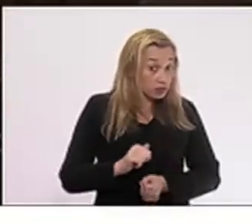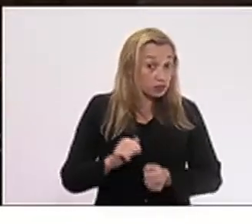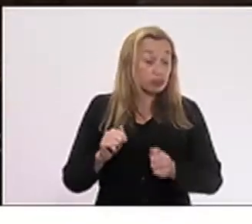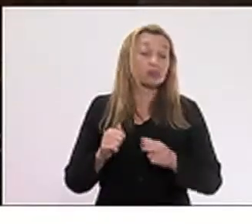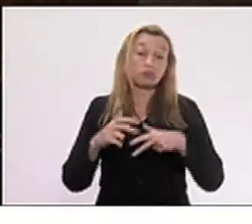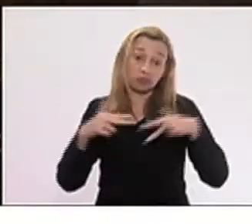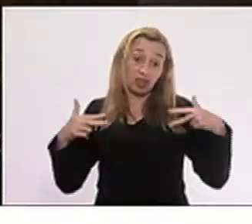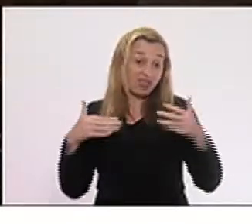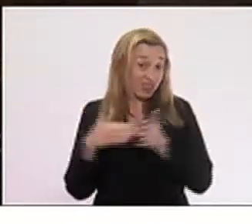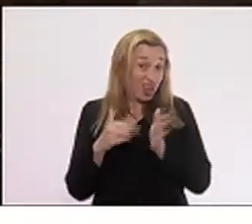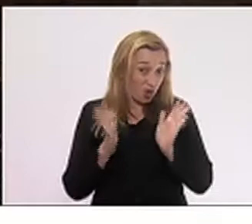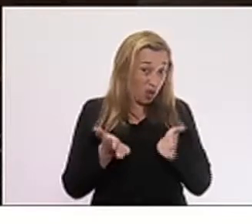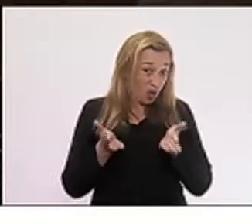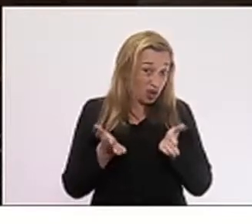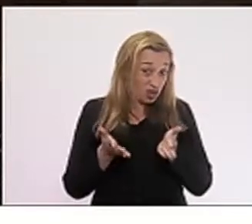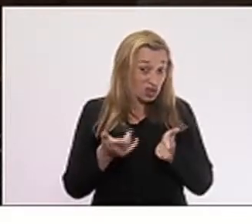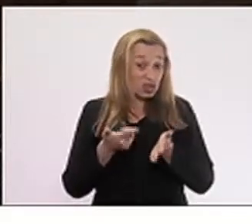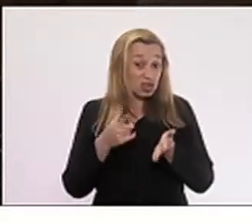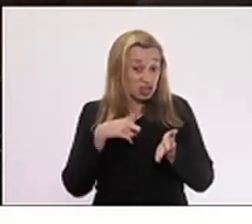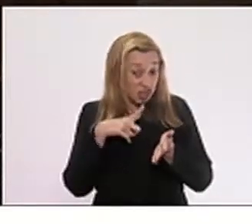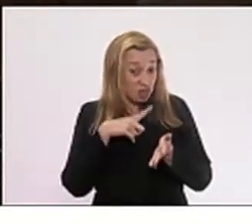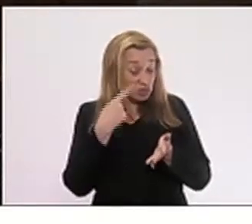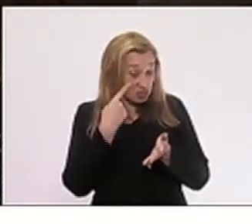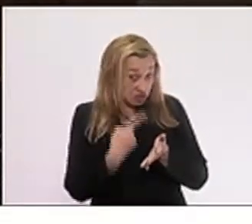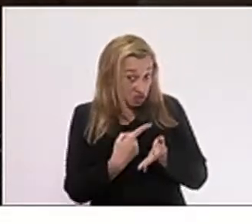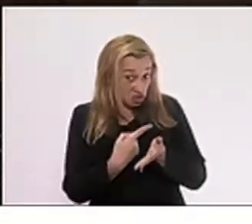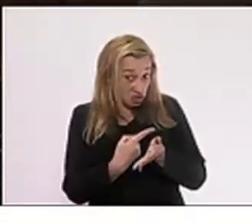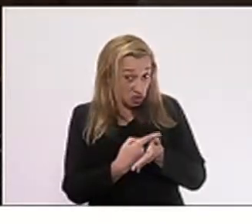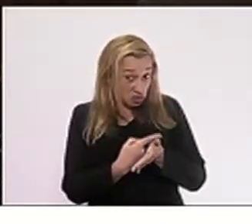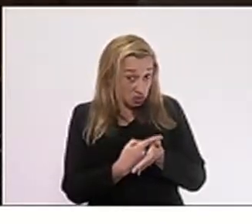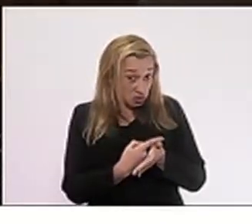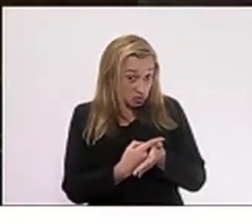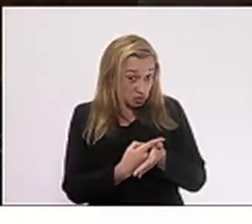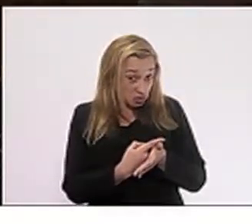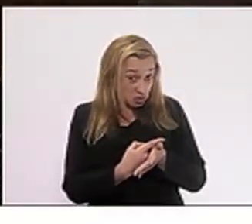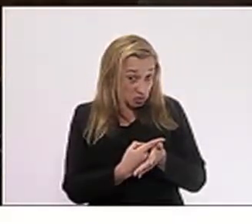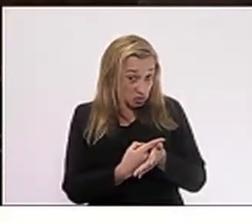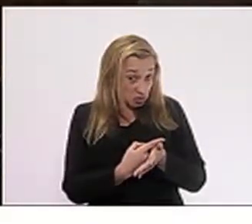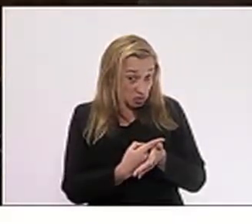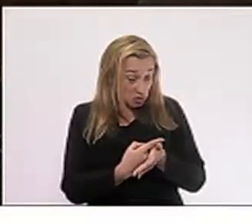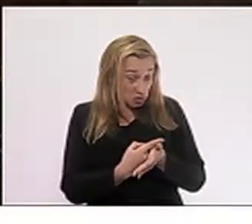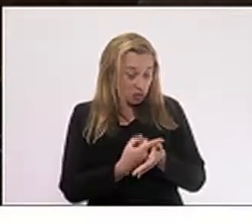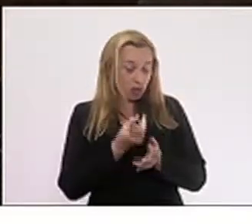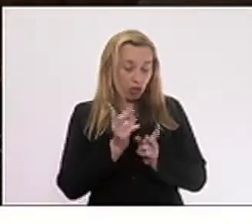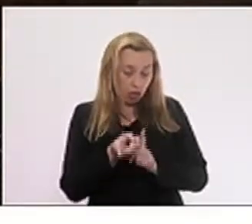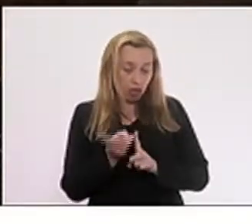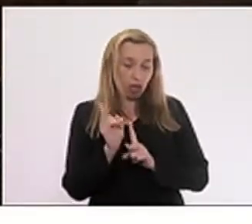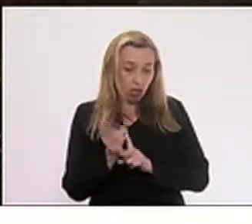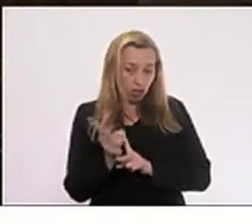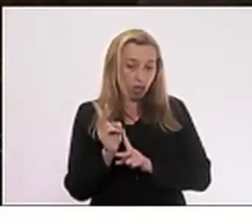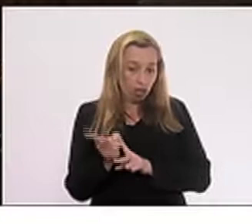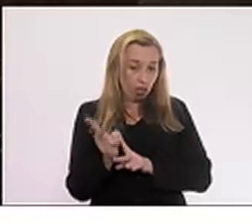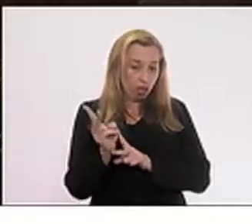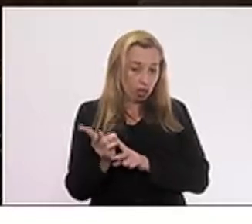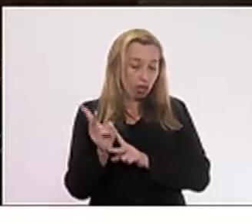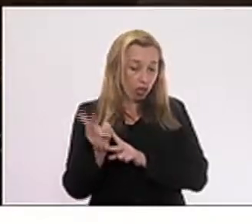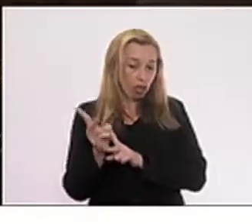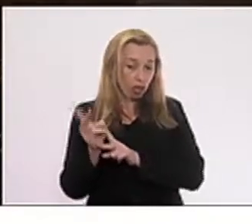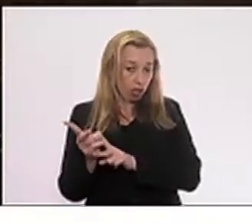até agora, o que nós temos assistido de forma continuada em